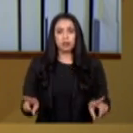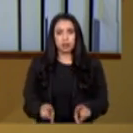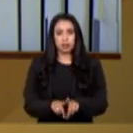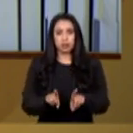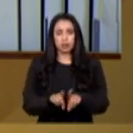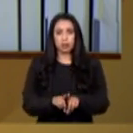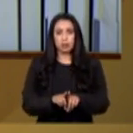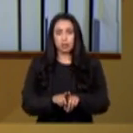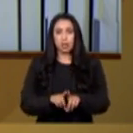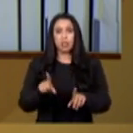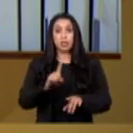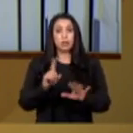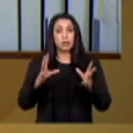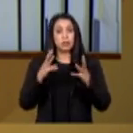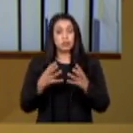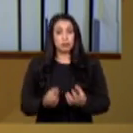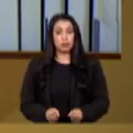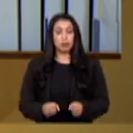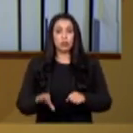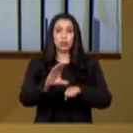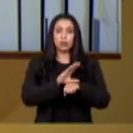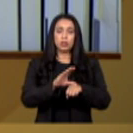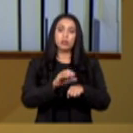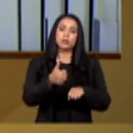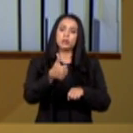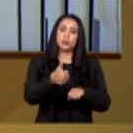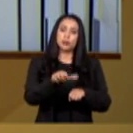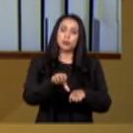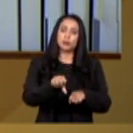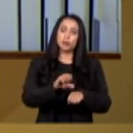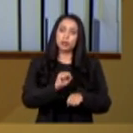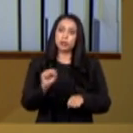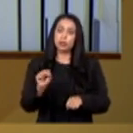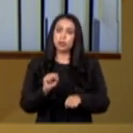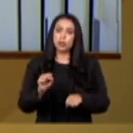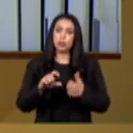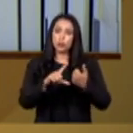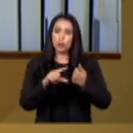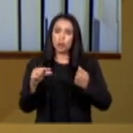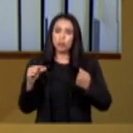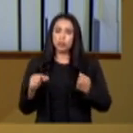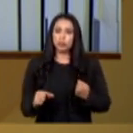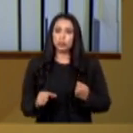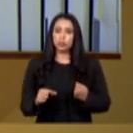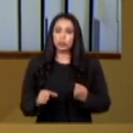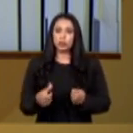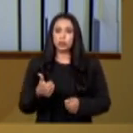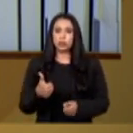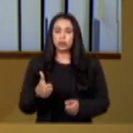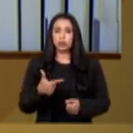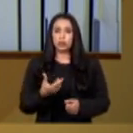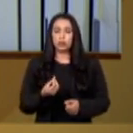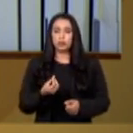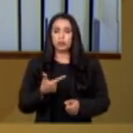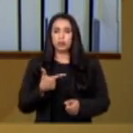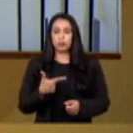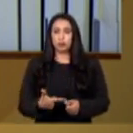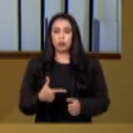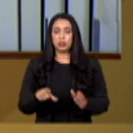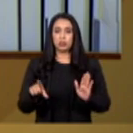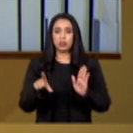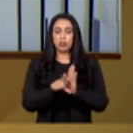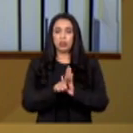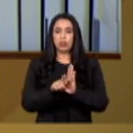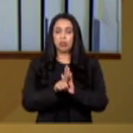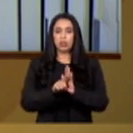declarado não recepcionado pela constituição de 1988 o artigo 102 da